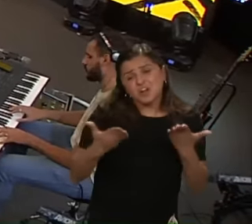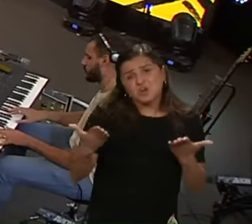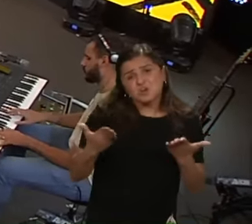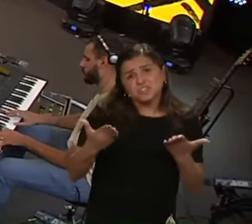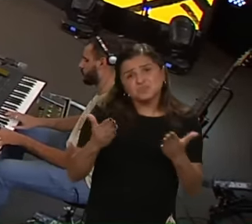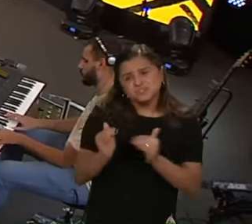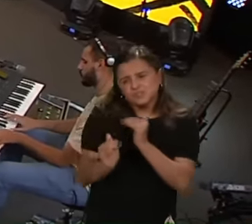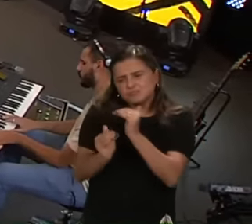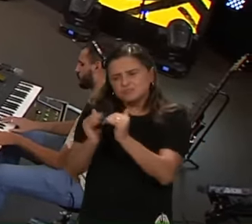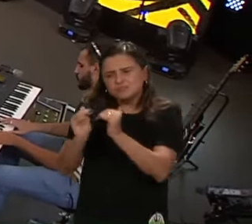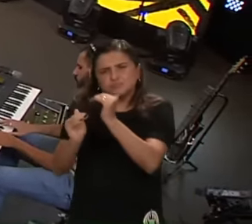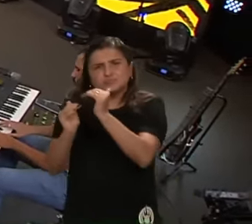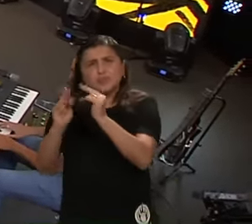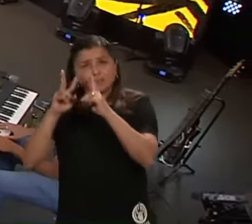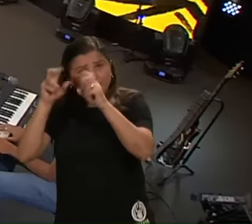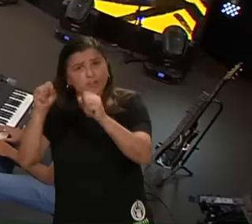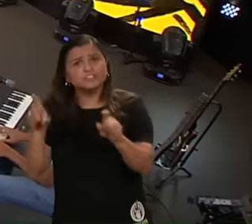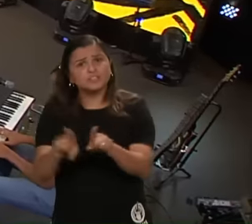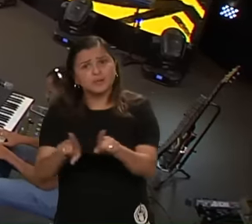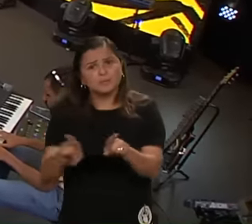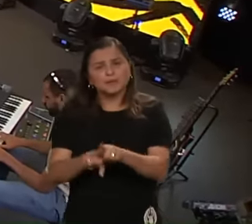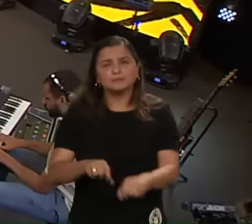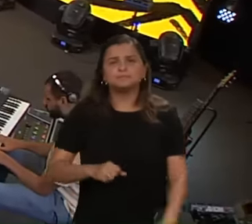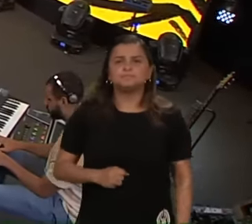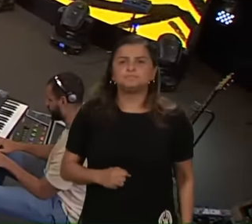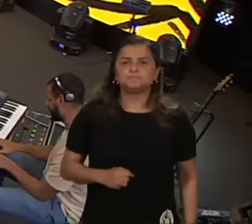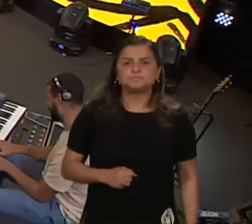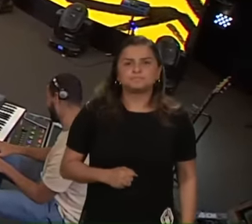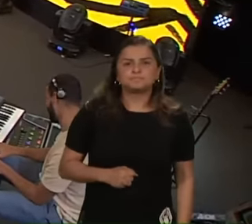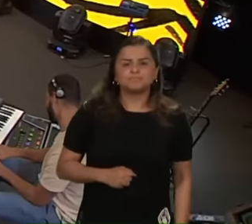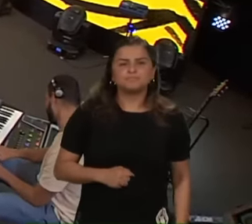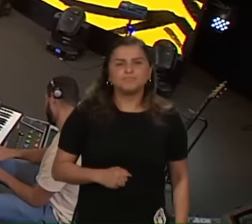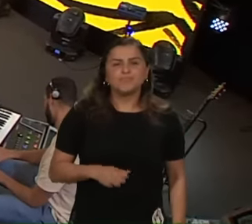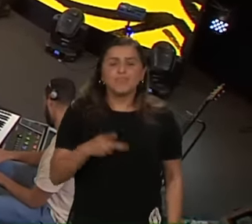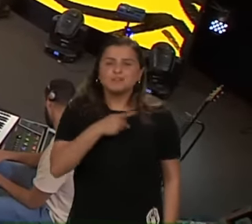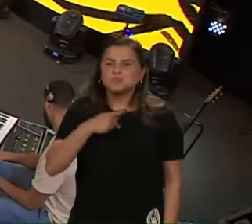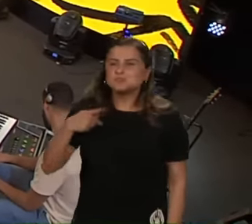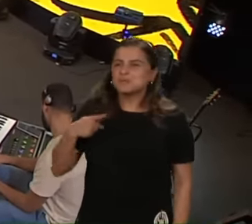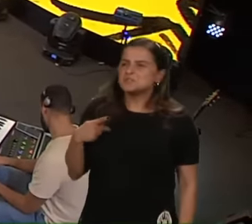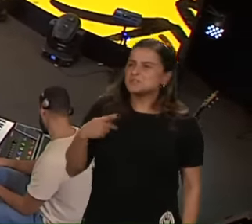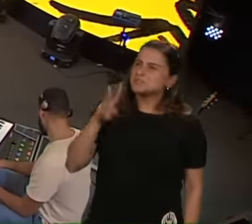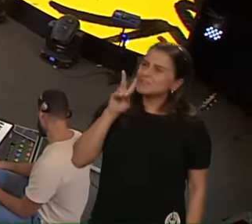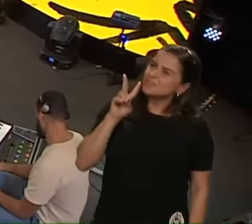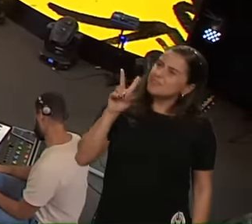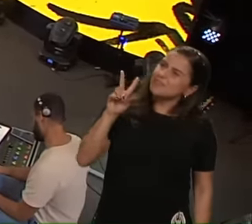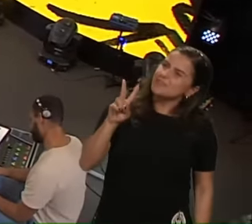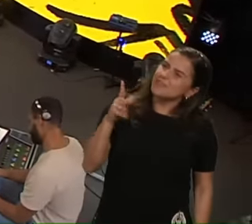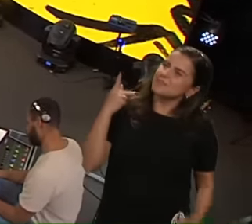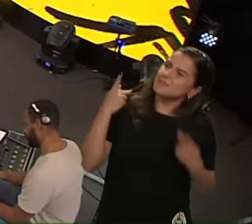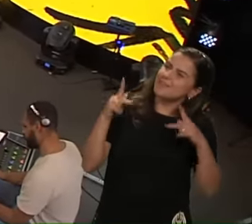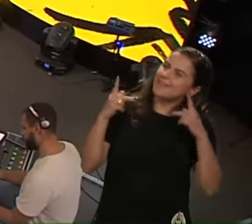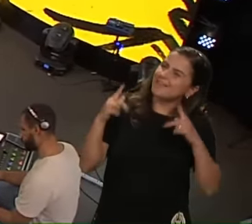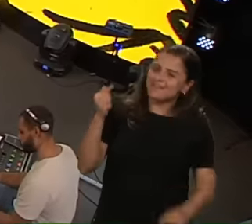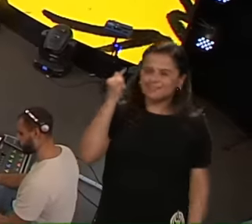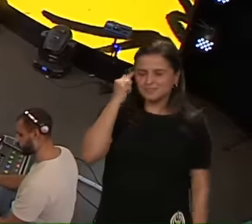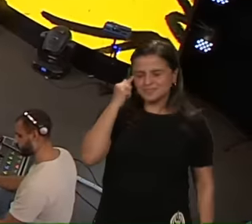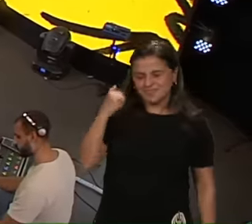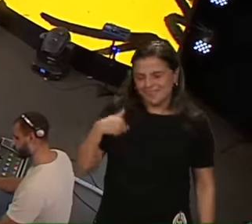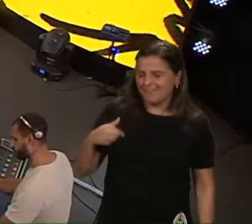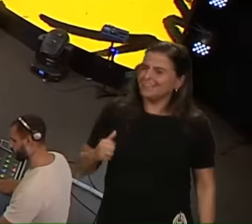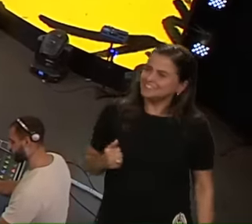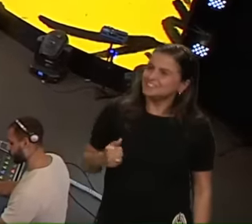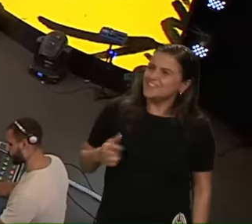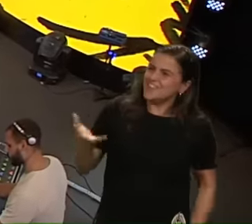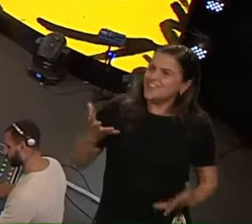Hoje eu estava falando com um dos nossos pastores. Em casa eu fico ouvindo eles pregar. E eu falo assim: olha, quando eu crescer eu quero pregar igual você.